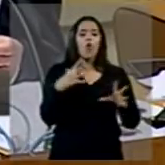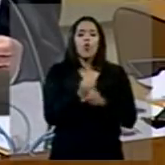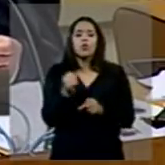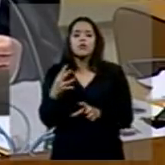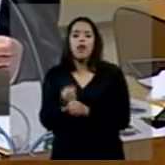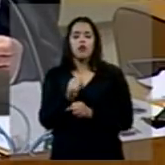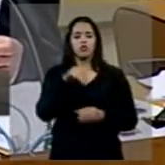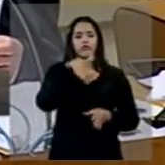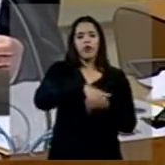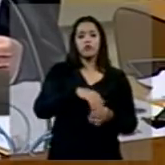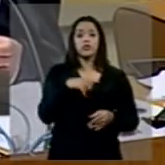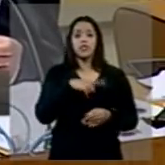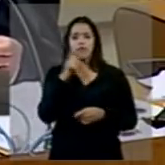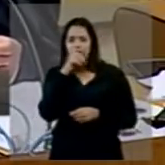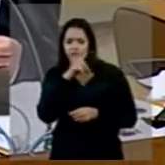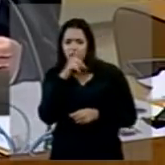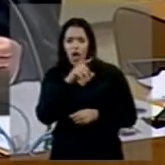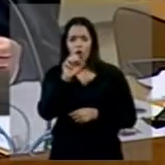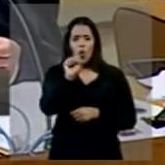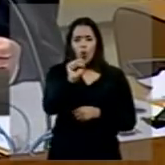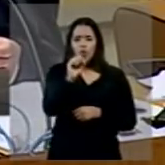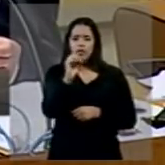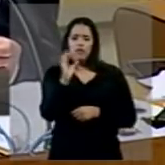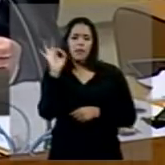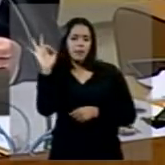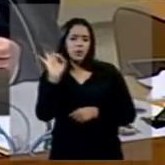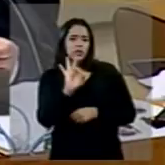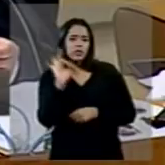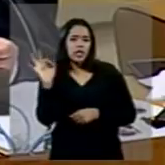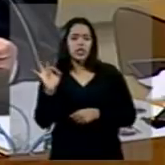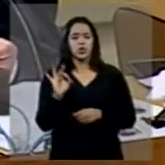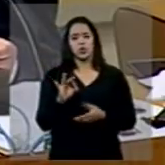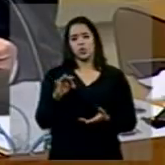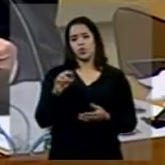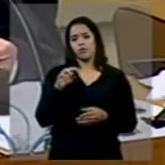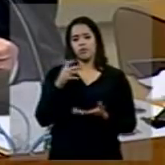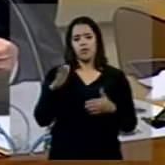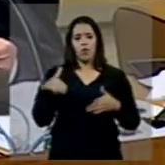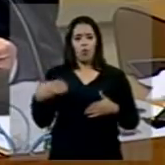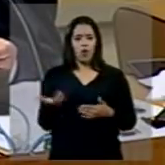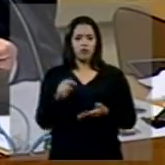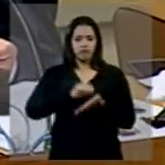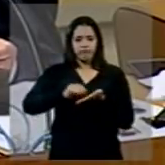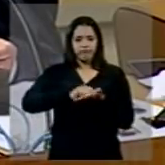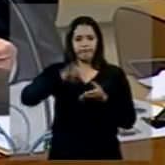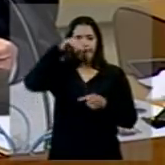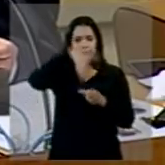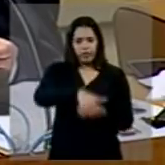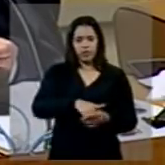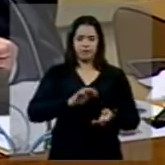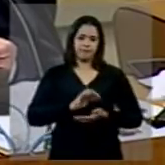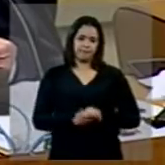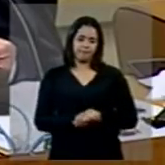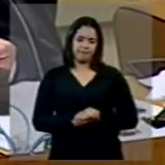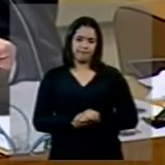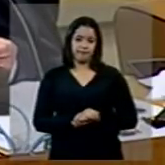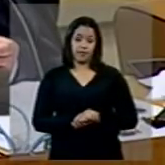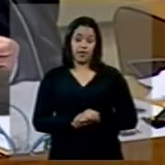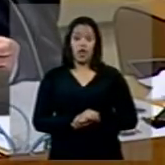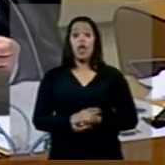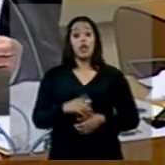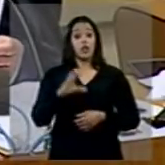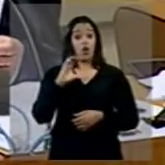houve fraude 80% das urnas no voto manuscrito. O Comando